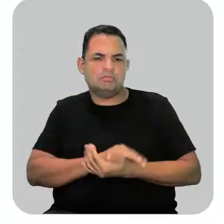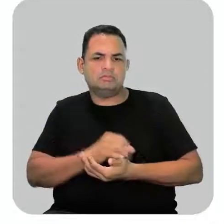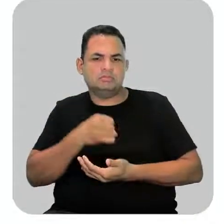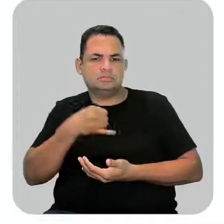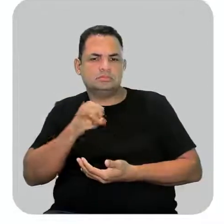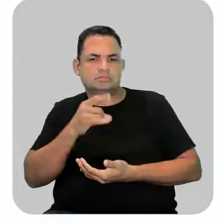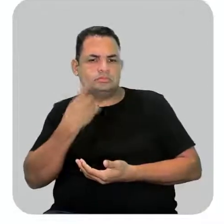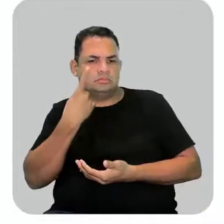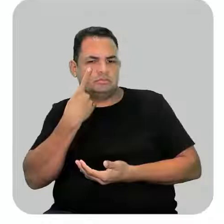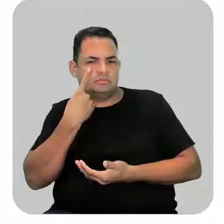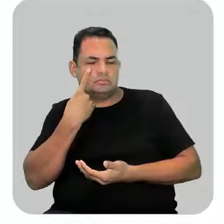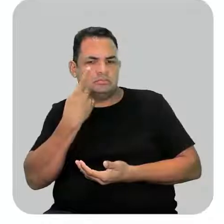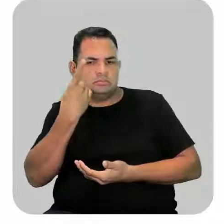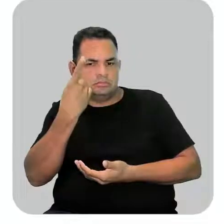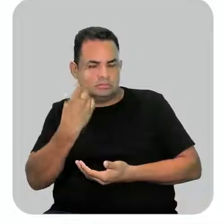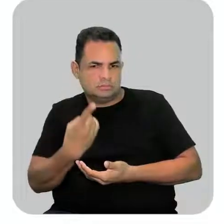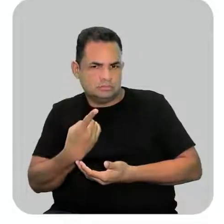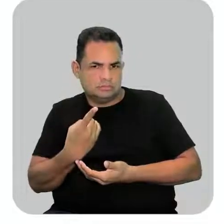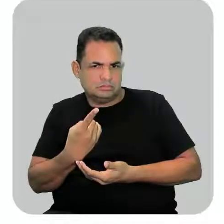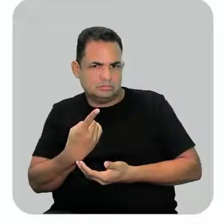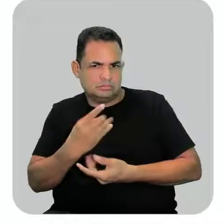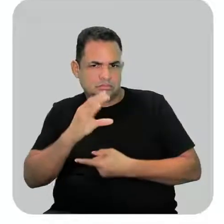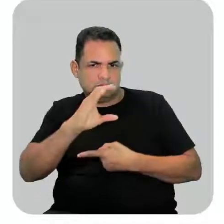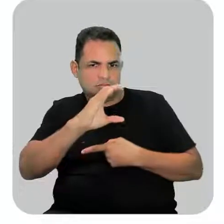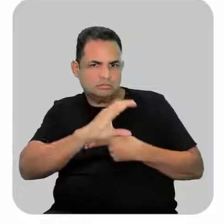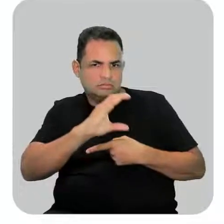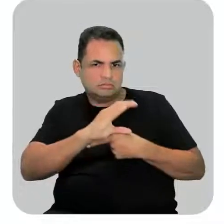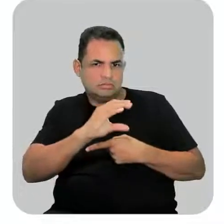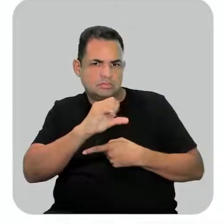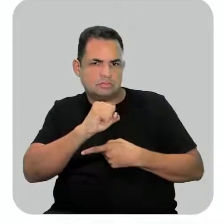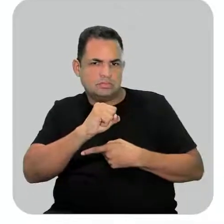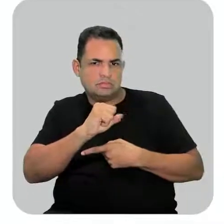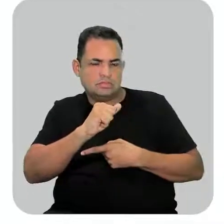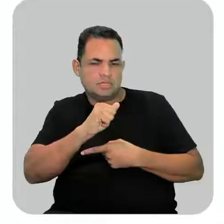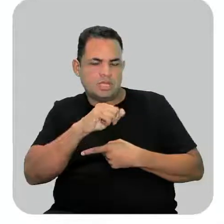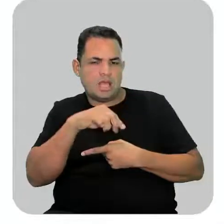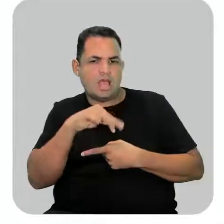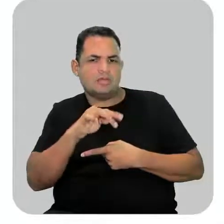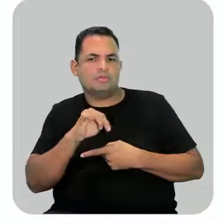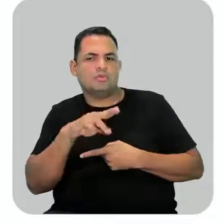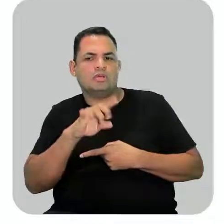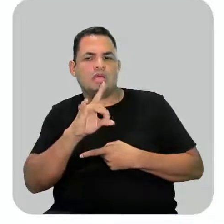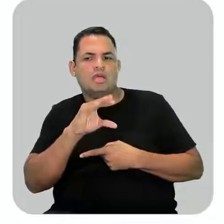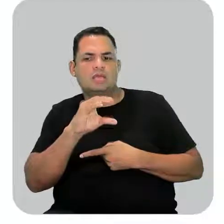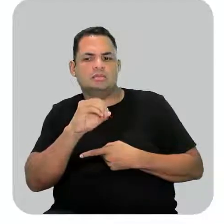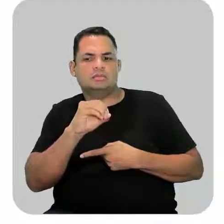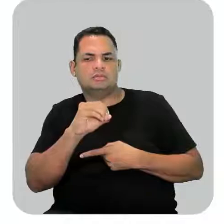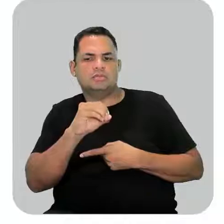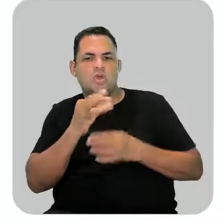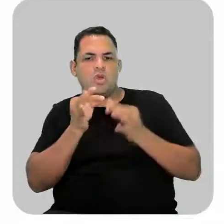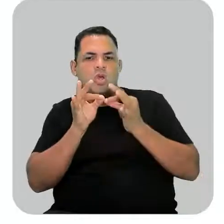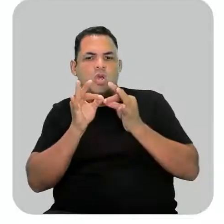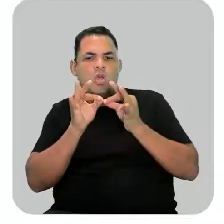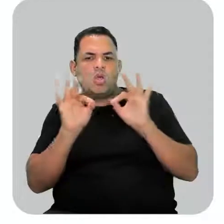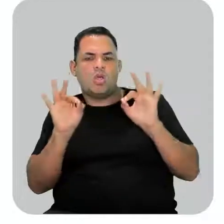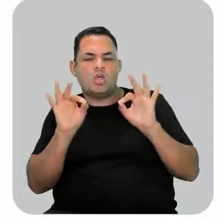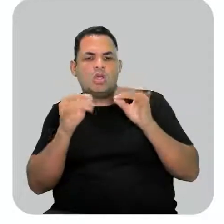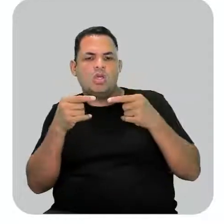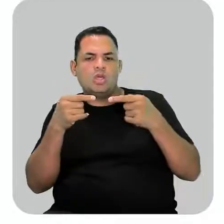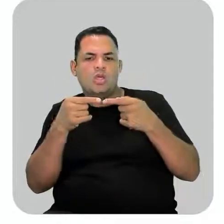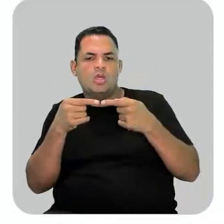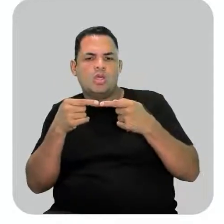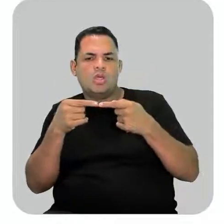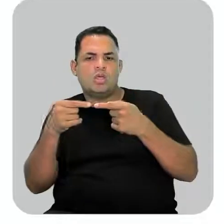Se você observar, ele é um carbono saturado, ou seja, ele faz somente ligação simples, ó. Ligação